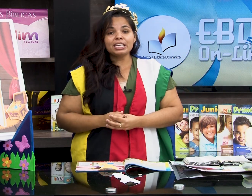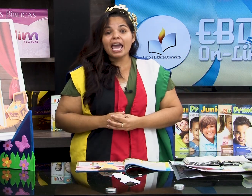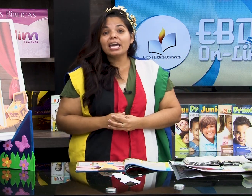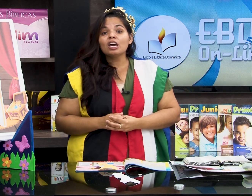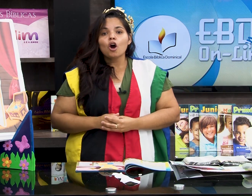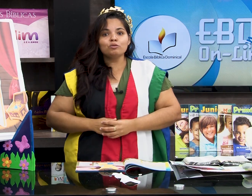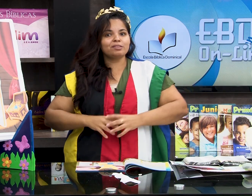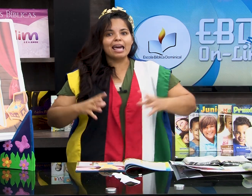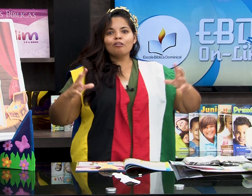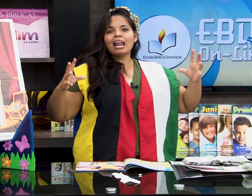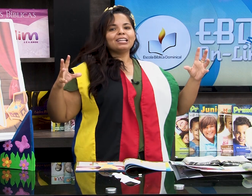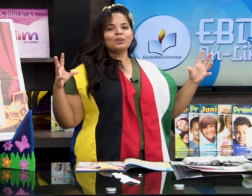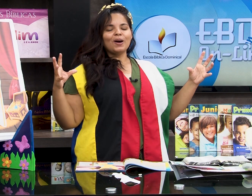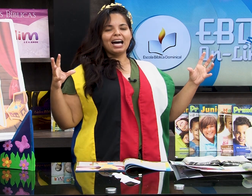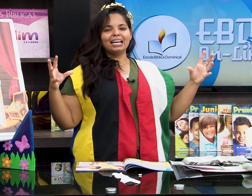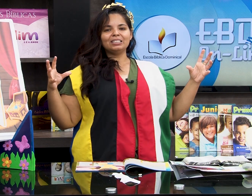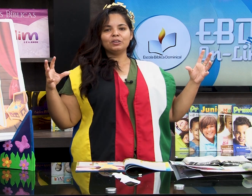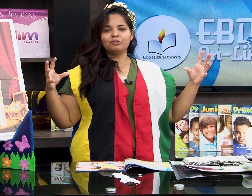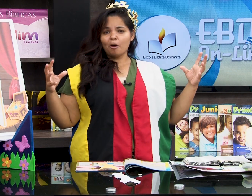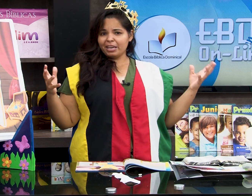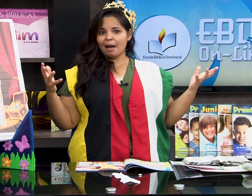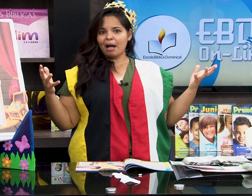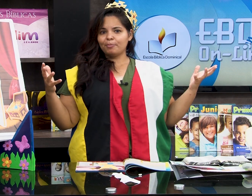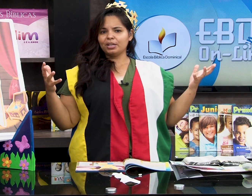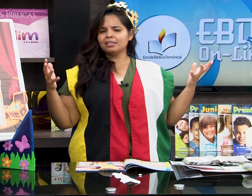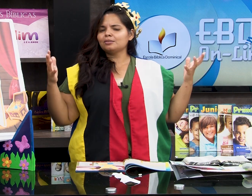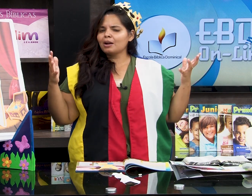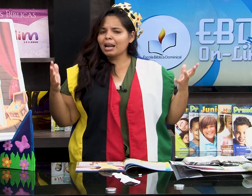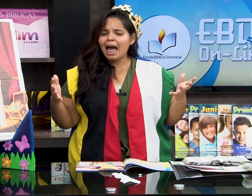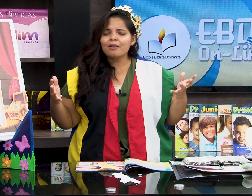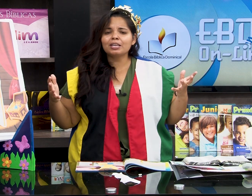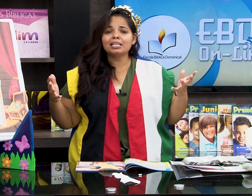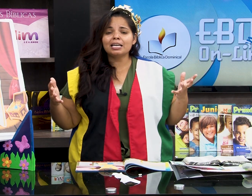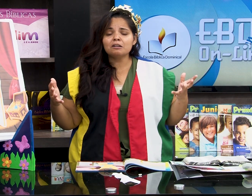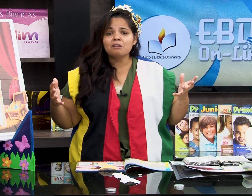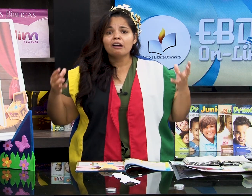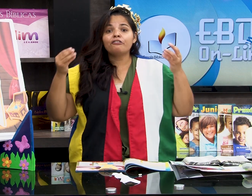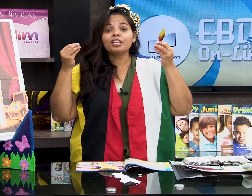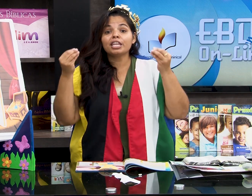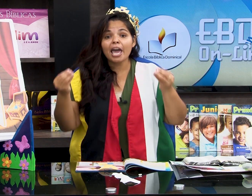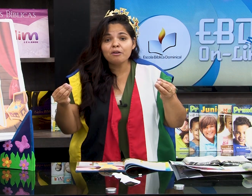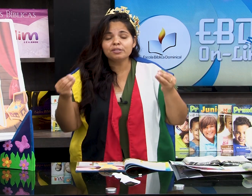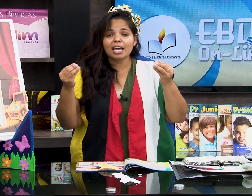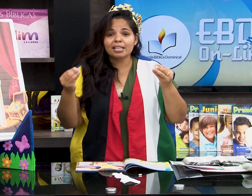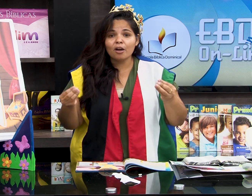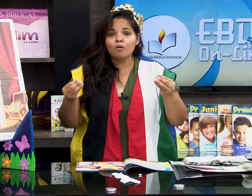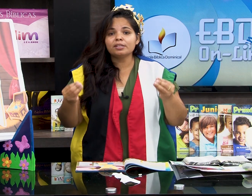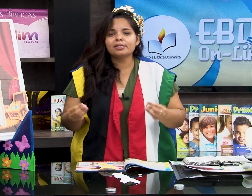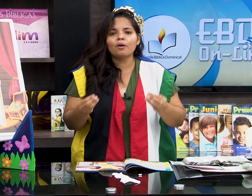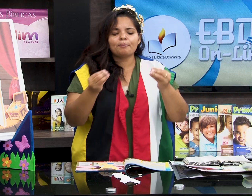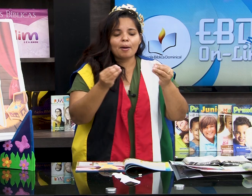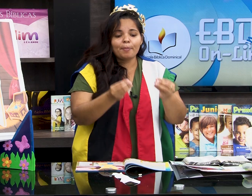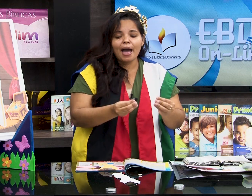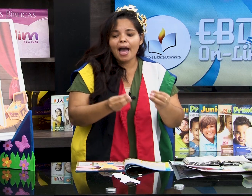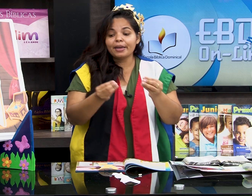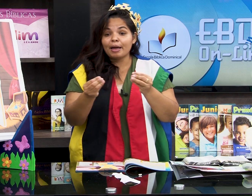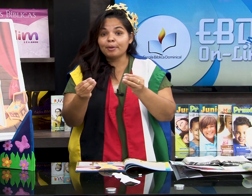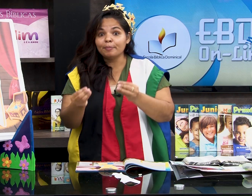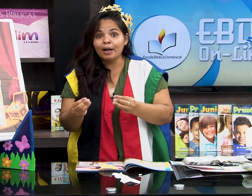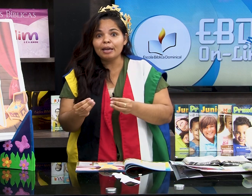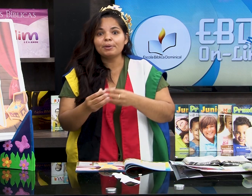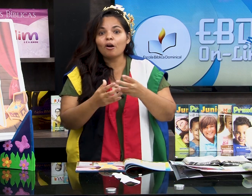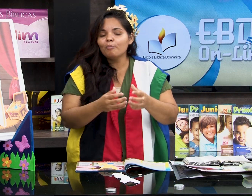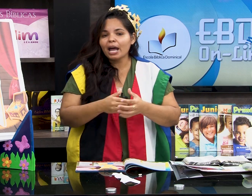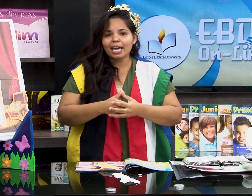eu ganhei o celular do ano, vou me gabar por isso? Claro que não. Foi Deus quem deu condição a papai e